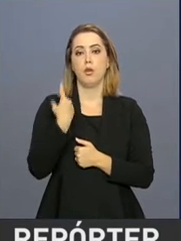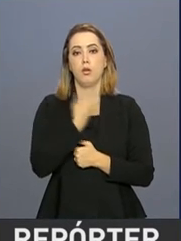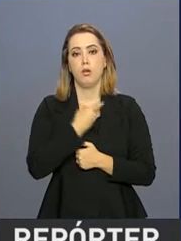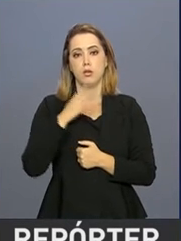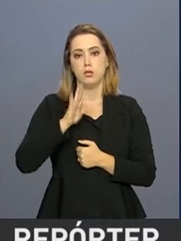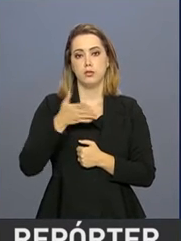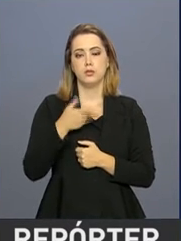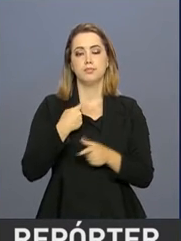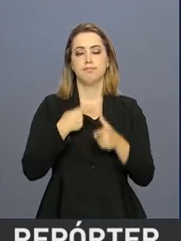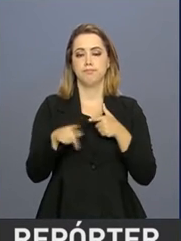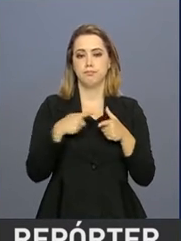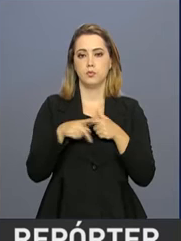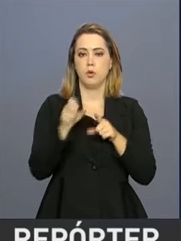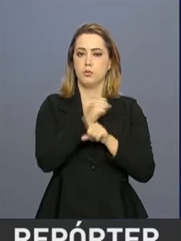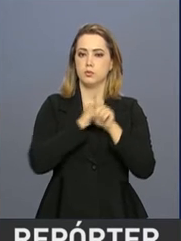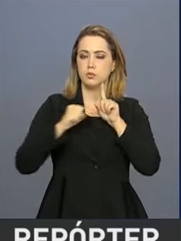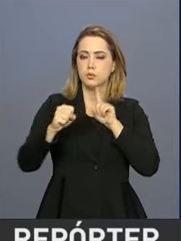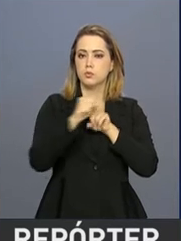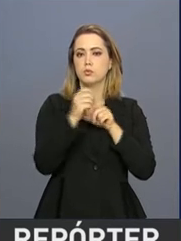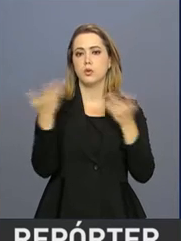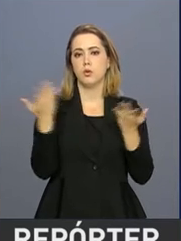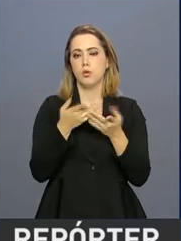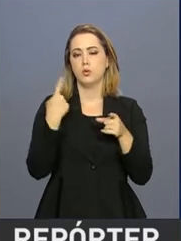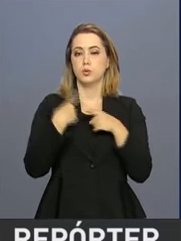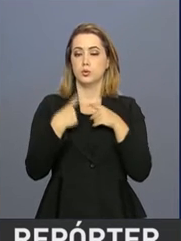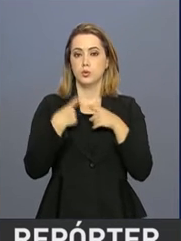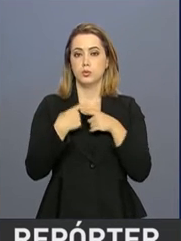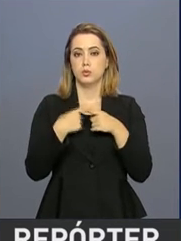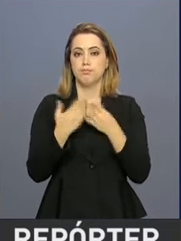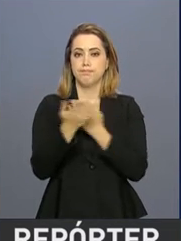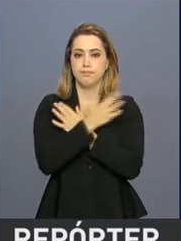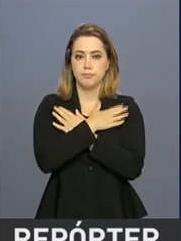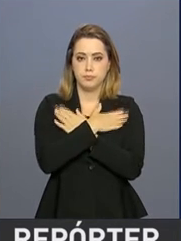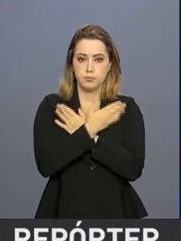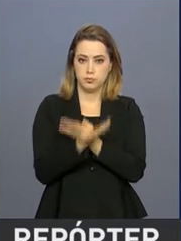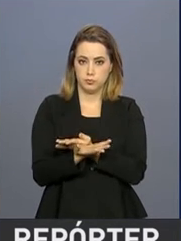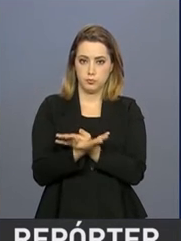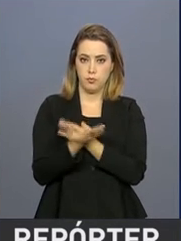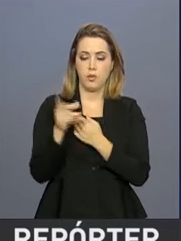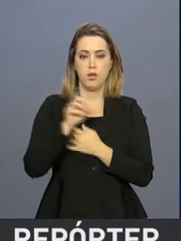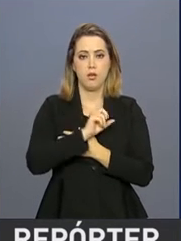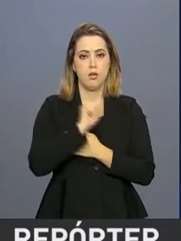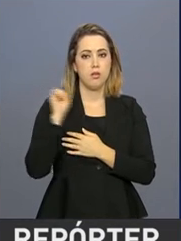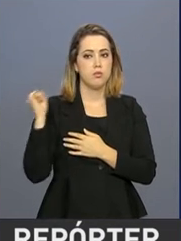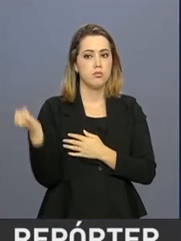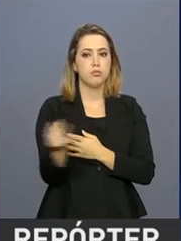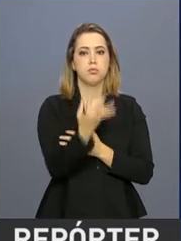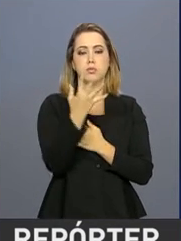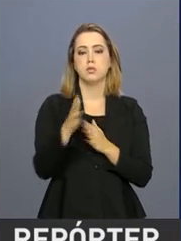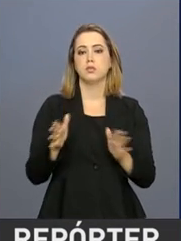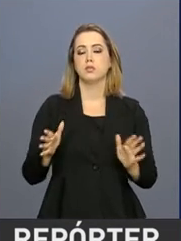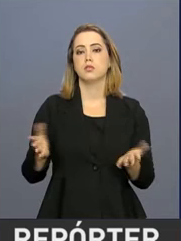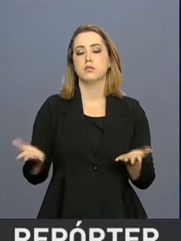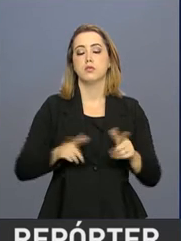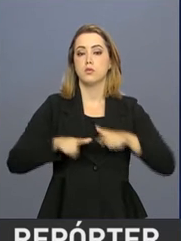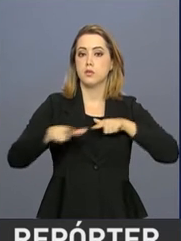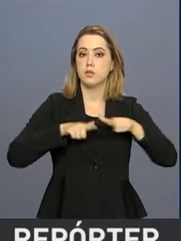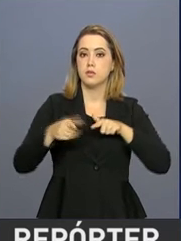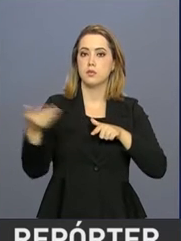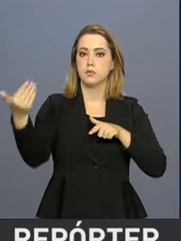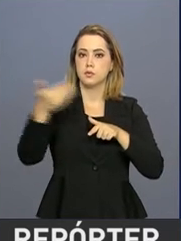instabilidade social hoje especialmente em função do desemprego e muito do desemprego vem precisamente nessa área